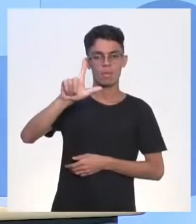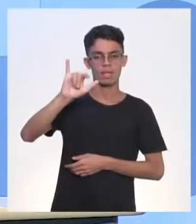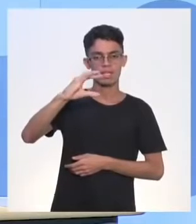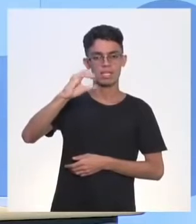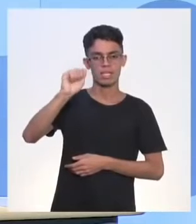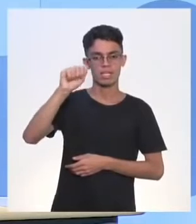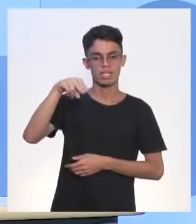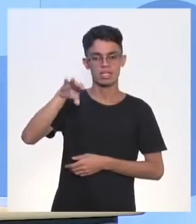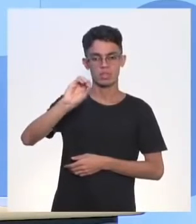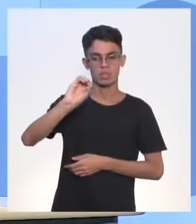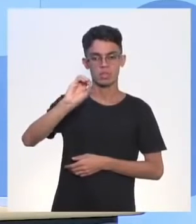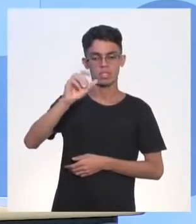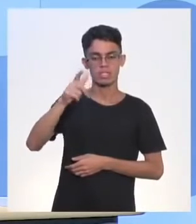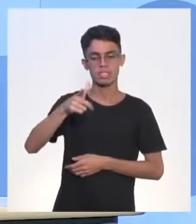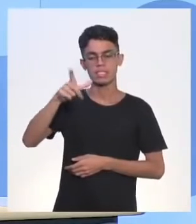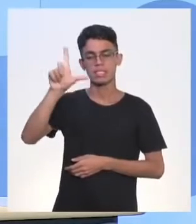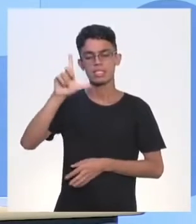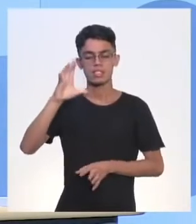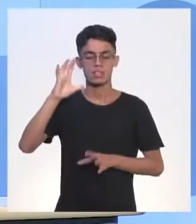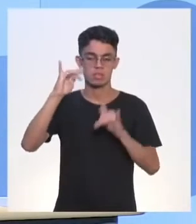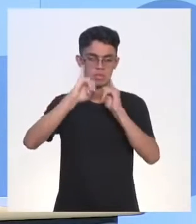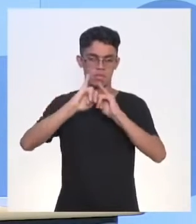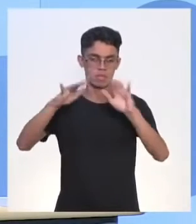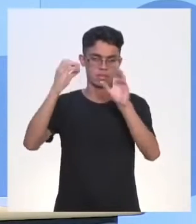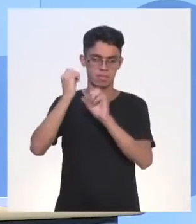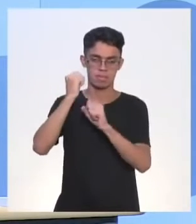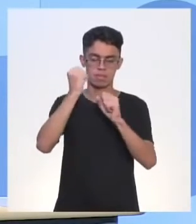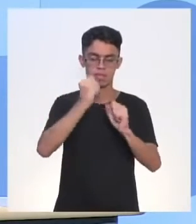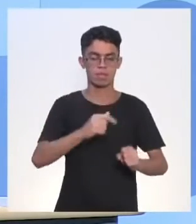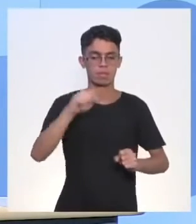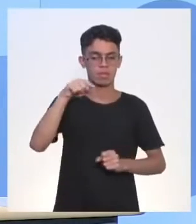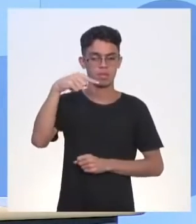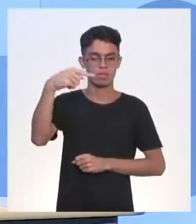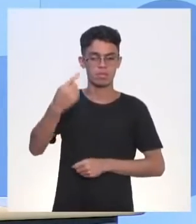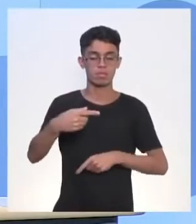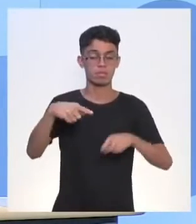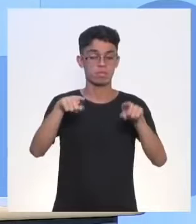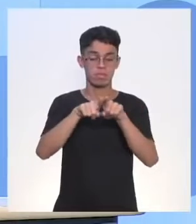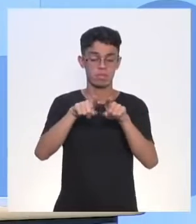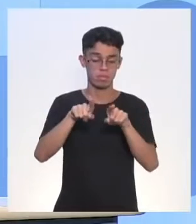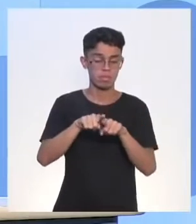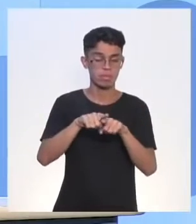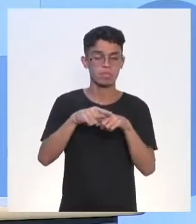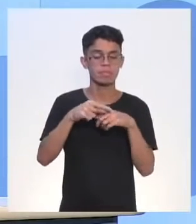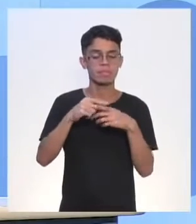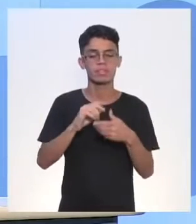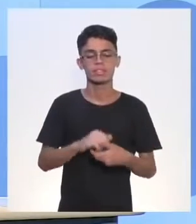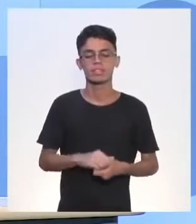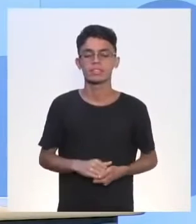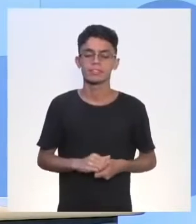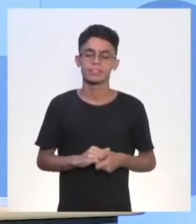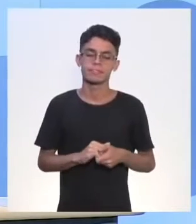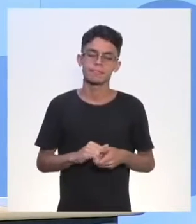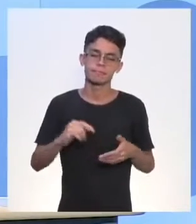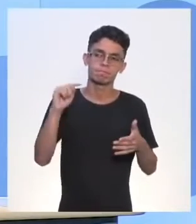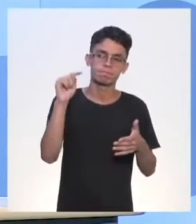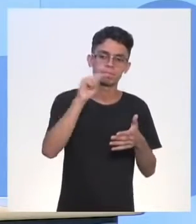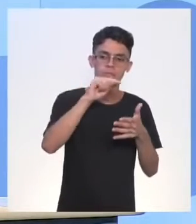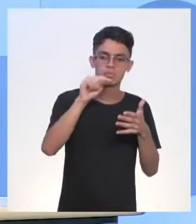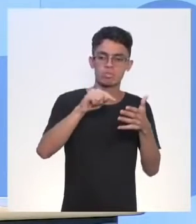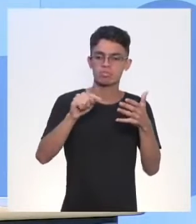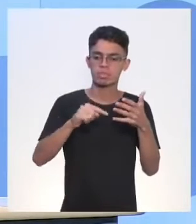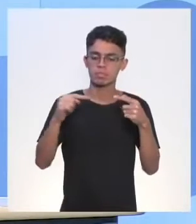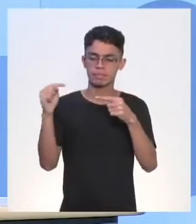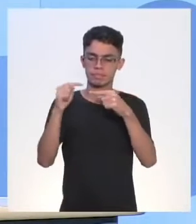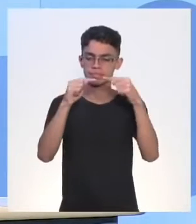antes mesmo da proclamação da República e principalmente depois, né? Quando alguns eventos ligados, né, a